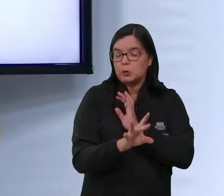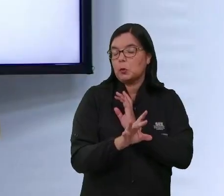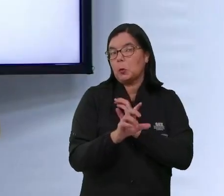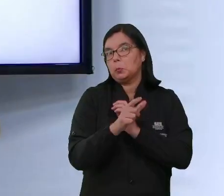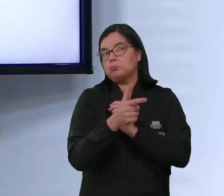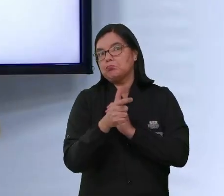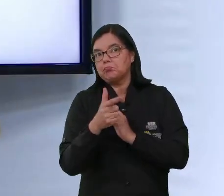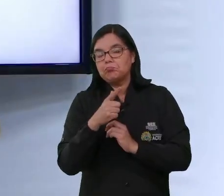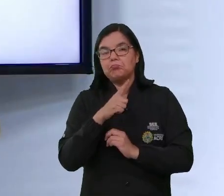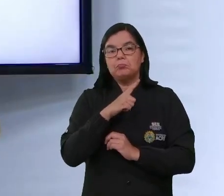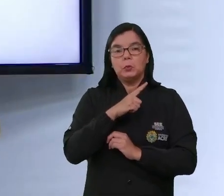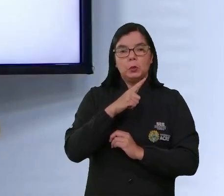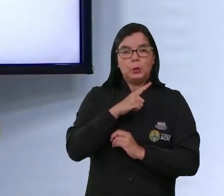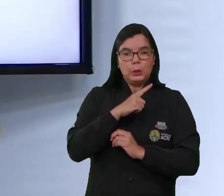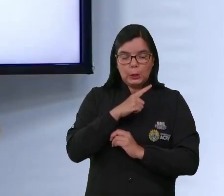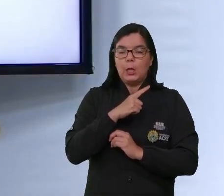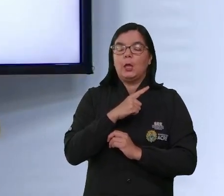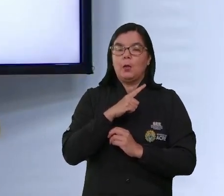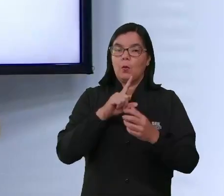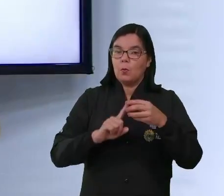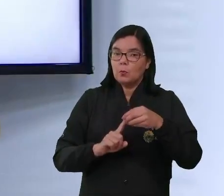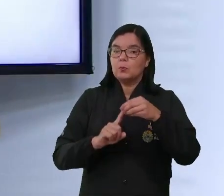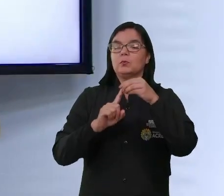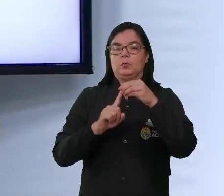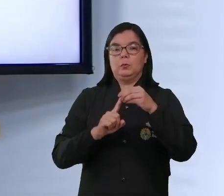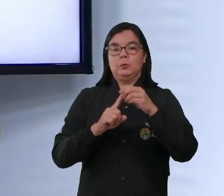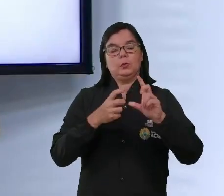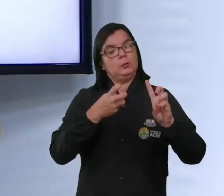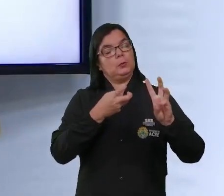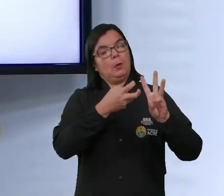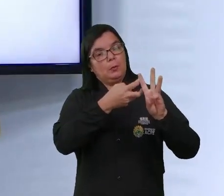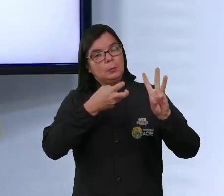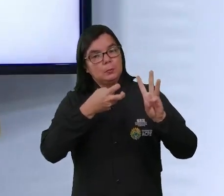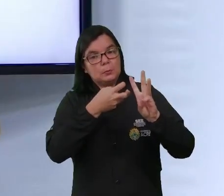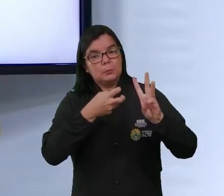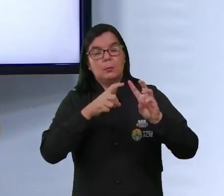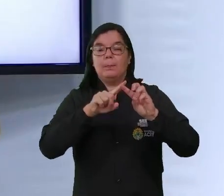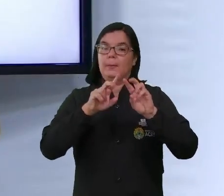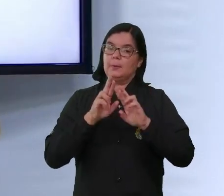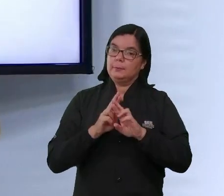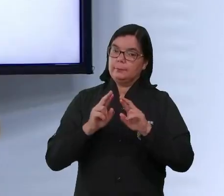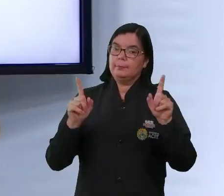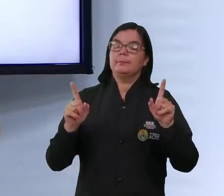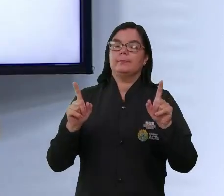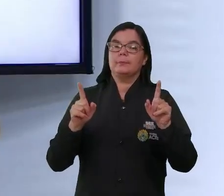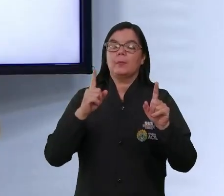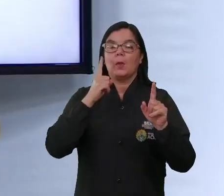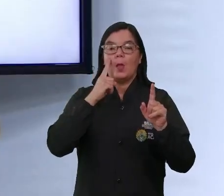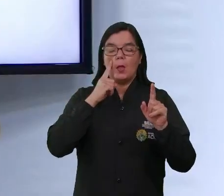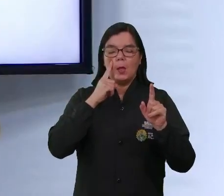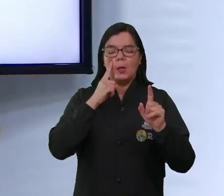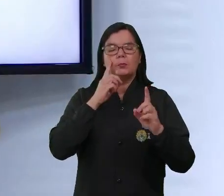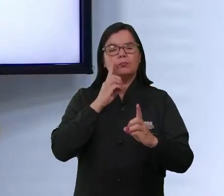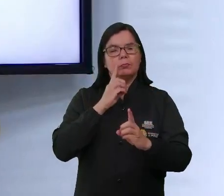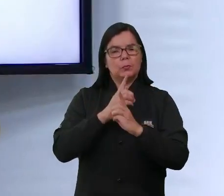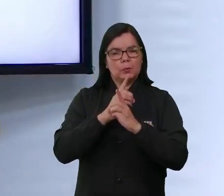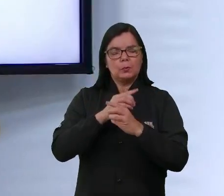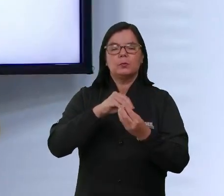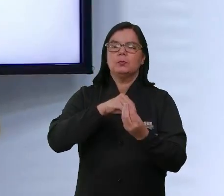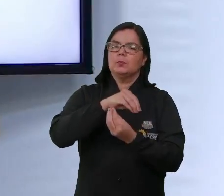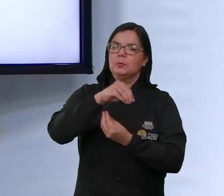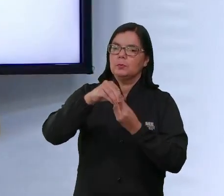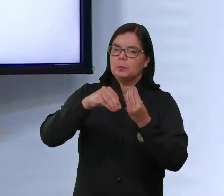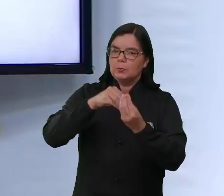possui uma única raiz que é a indígena. Mas, ao contrário, é um encontro de várias